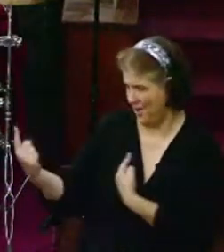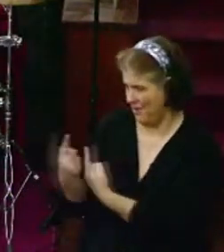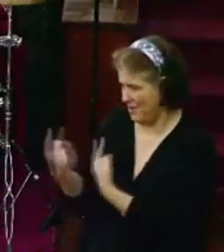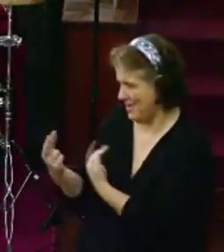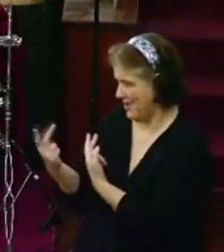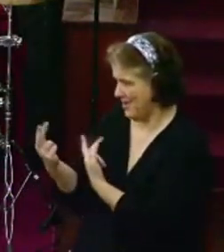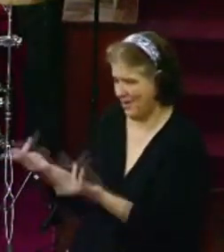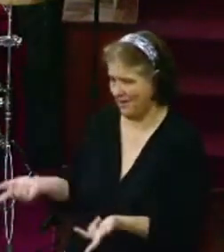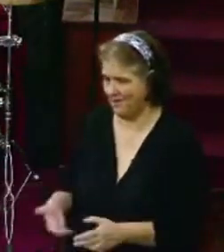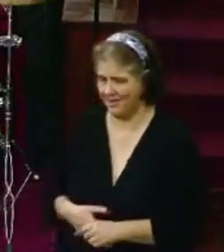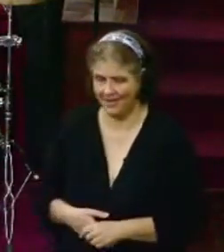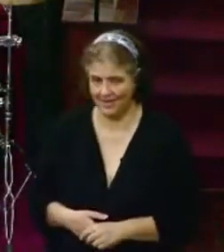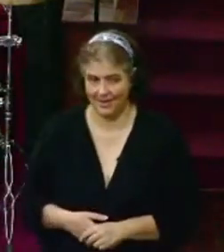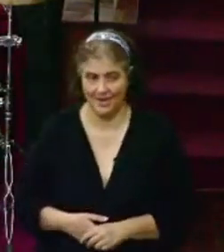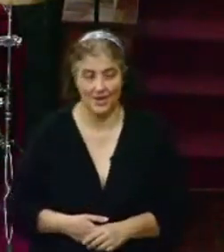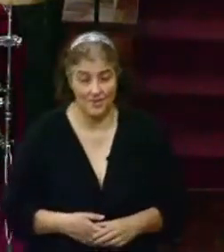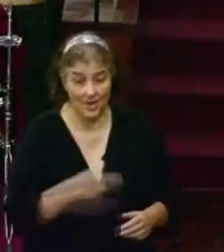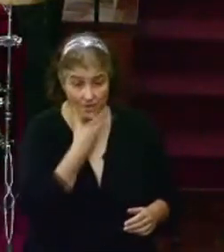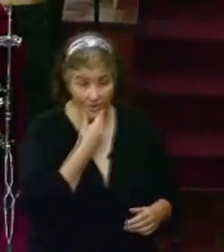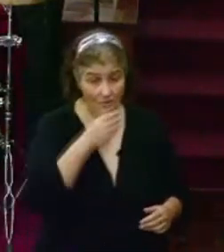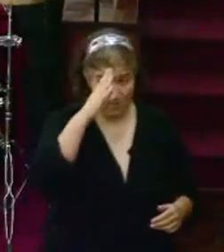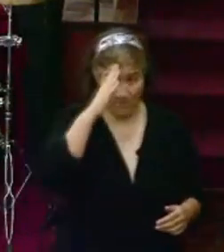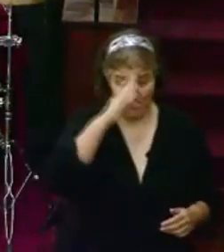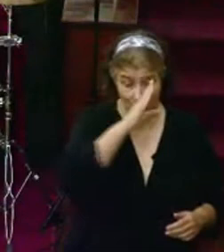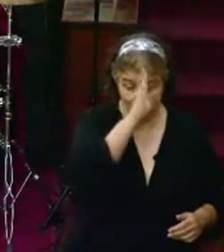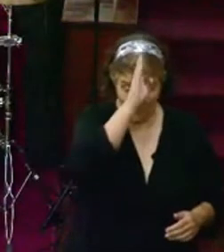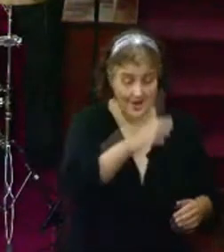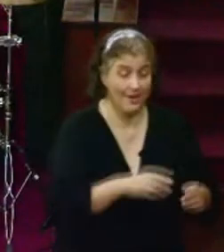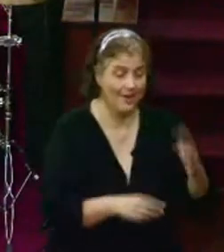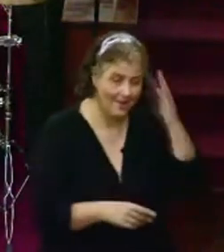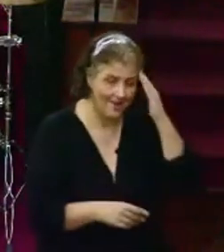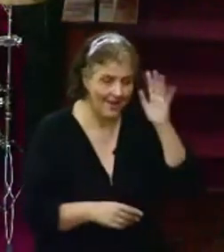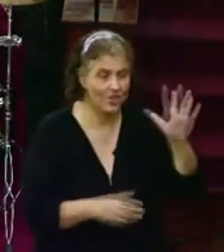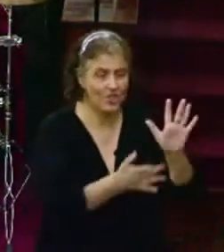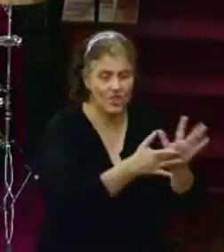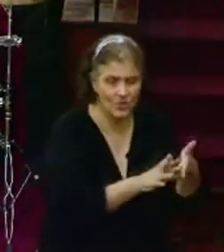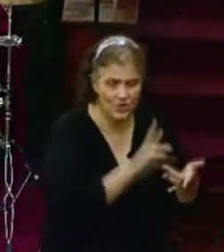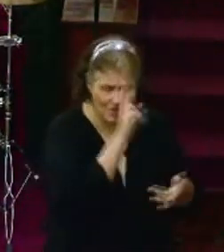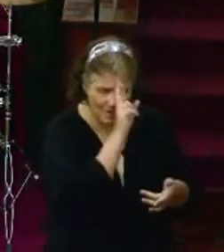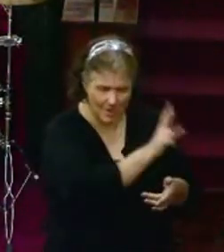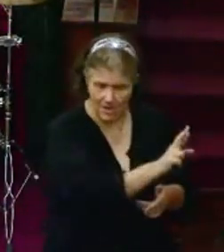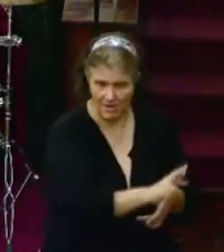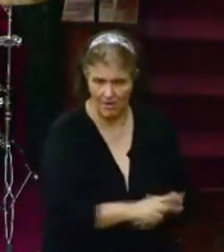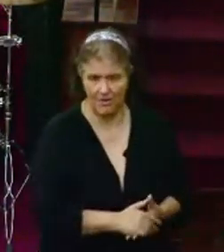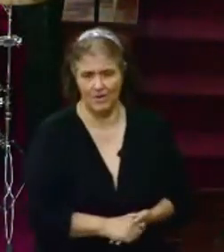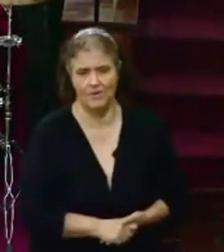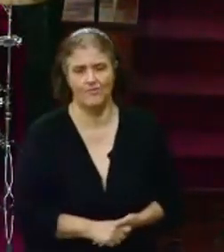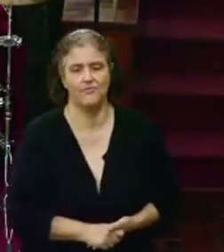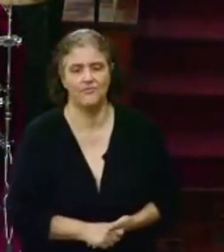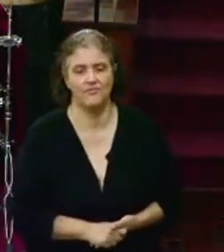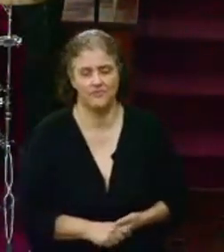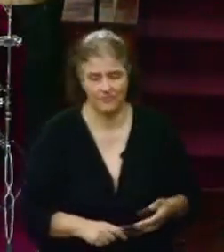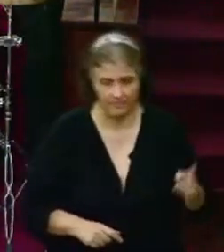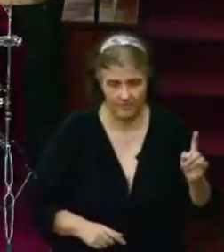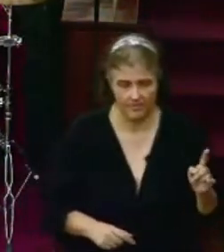ele reconhece que Jesus é Senhor. E aqui nós já começamos a ver que uma pessoa que tem plena